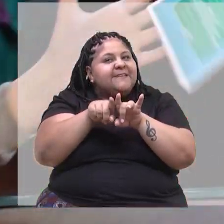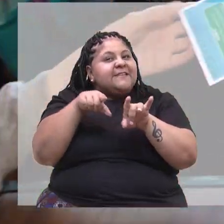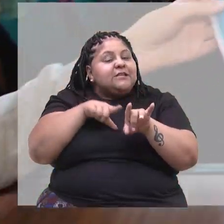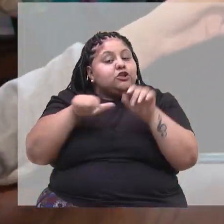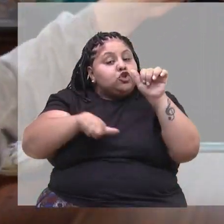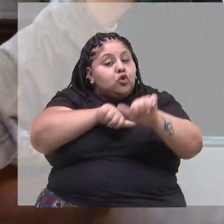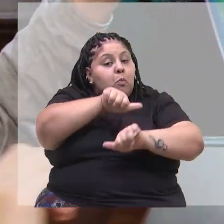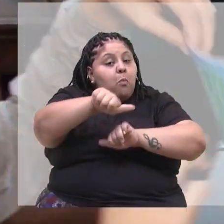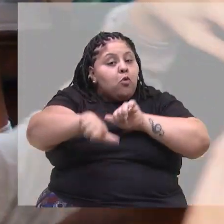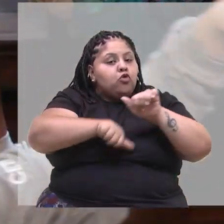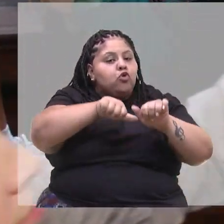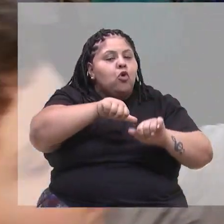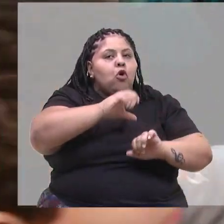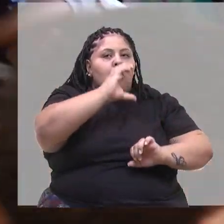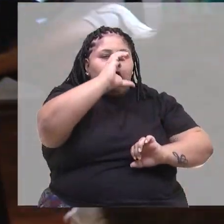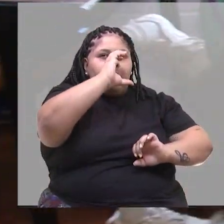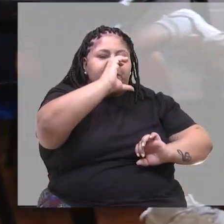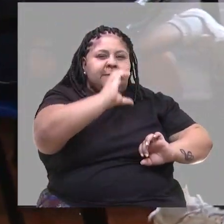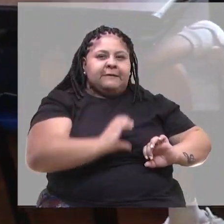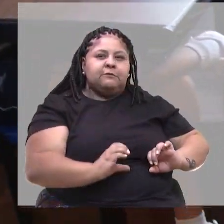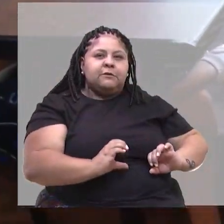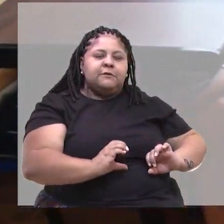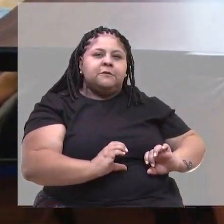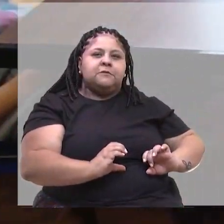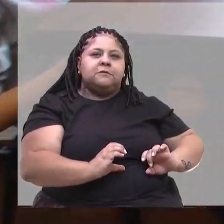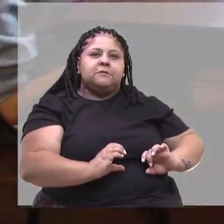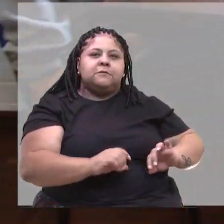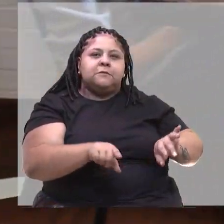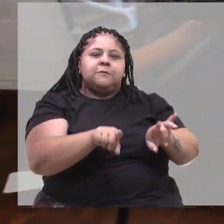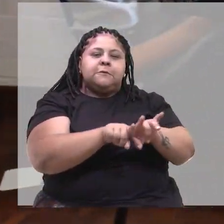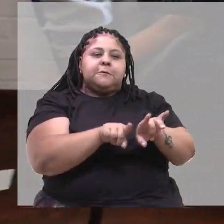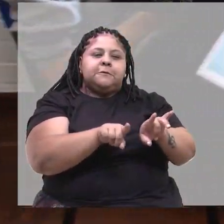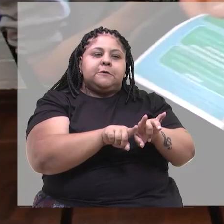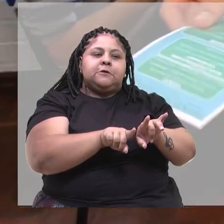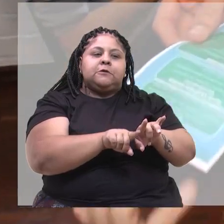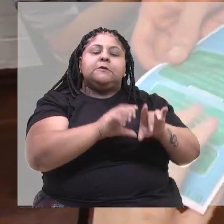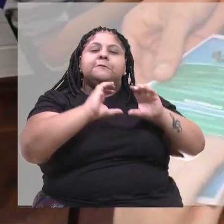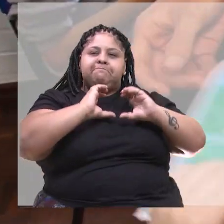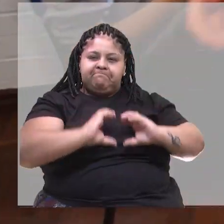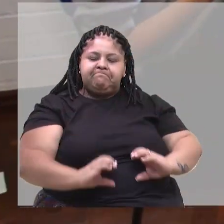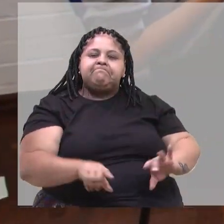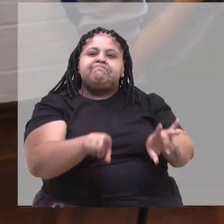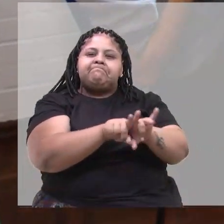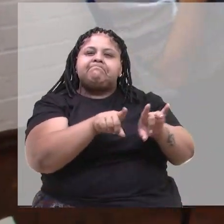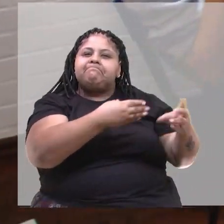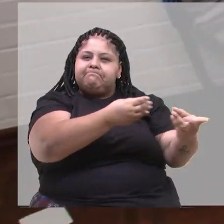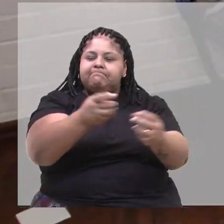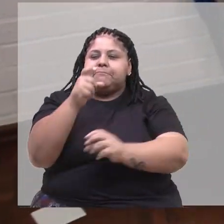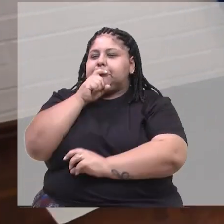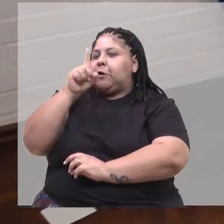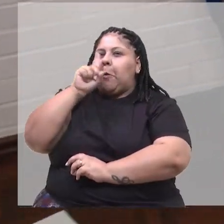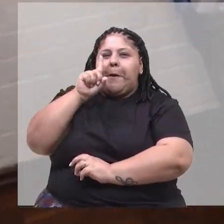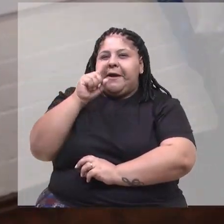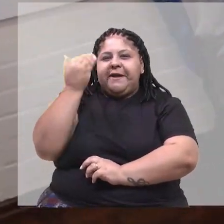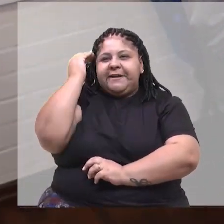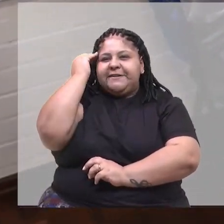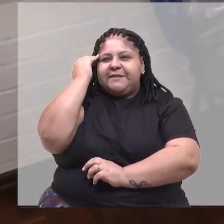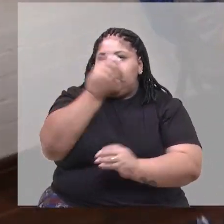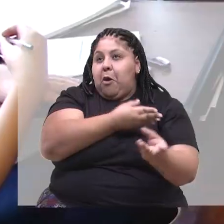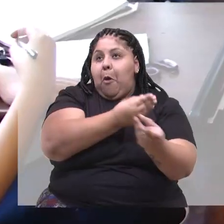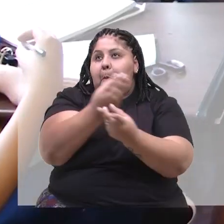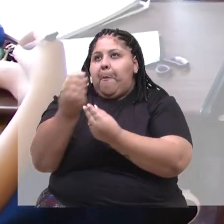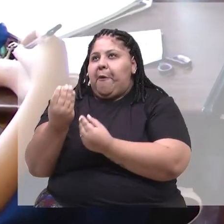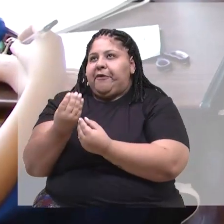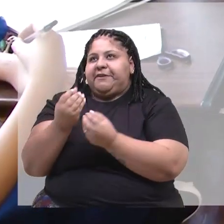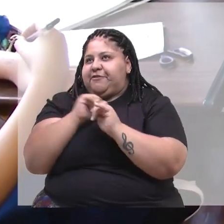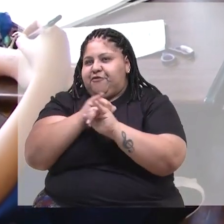então no comportamento deles. E os pais, durante a nossa apresentação, a gente conseguiu perceber que muitos deles não sabiam